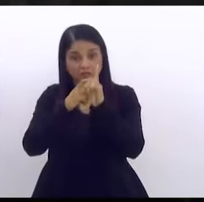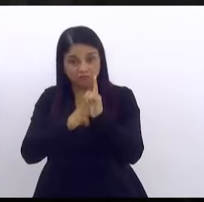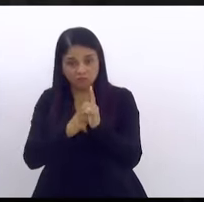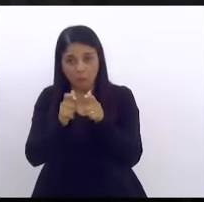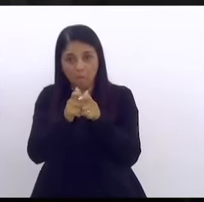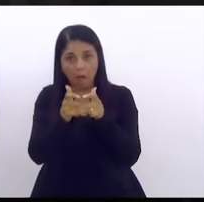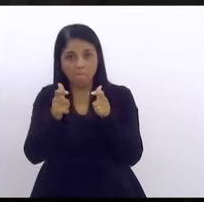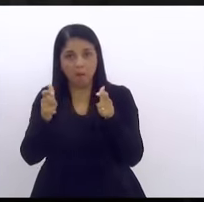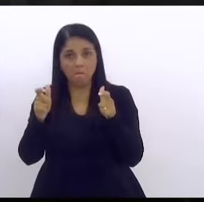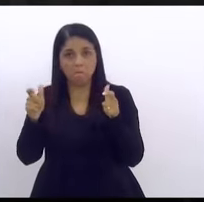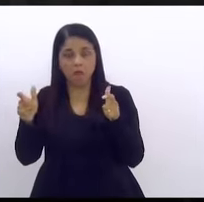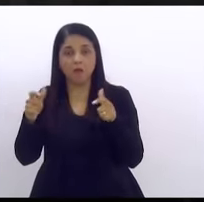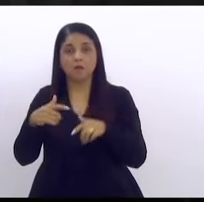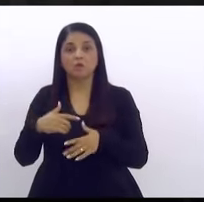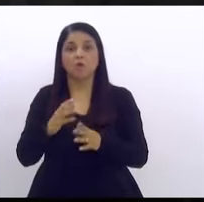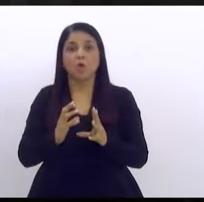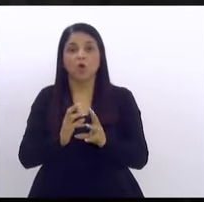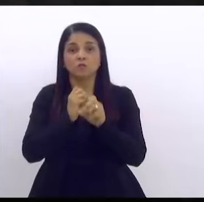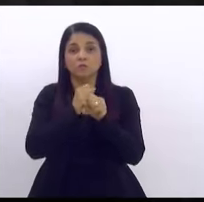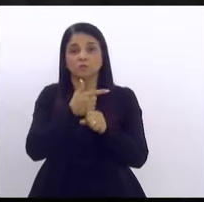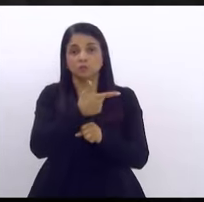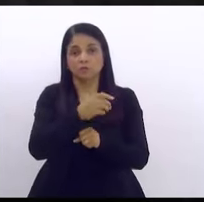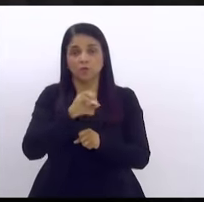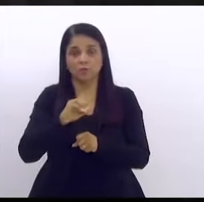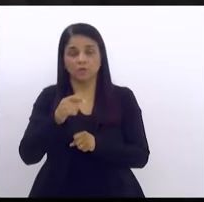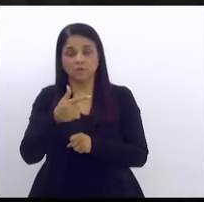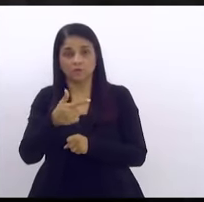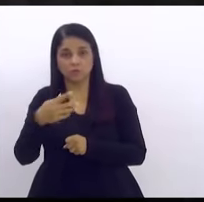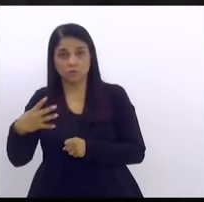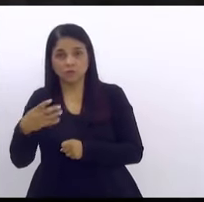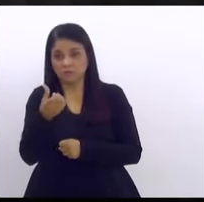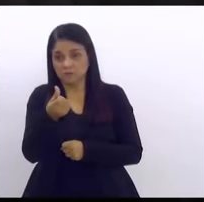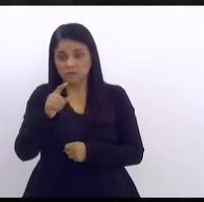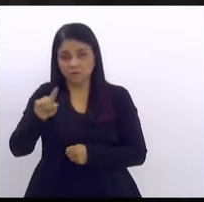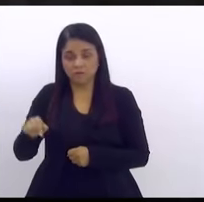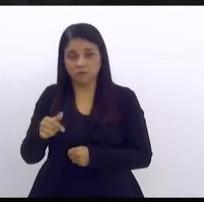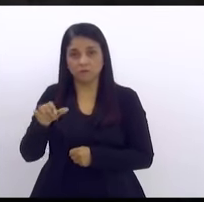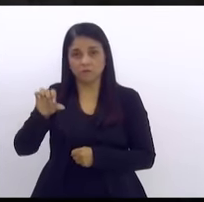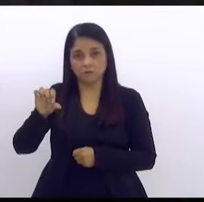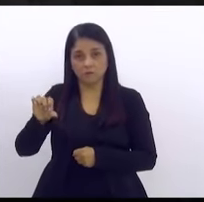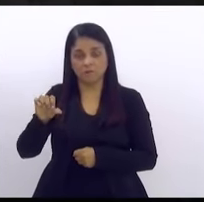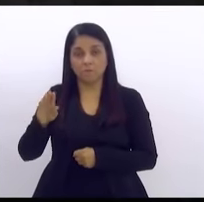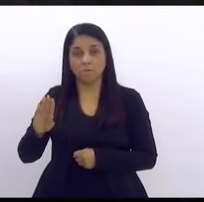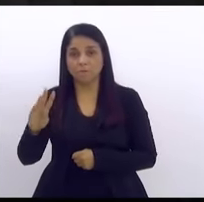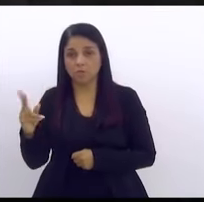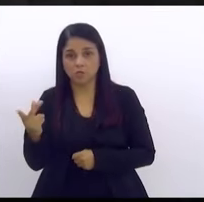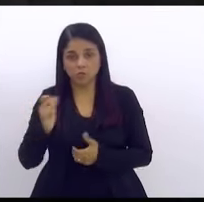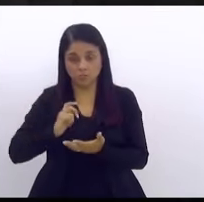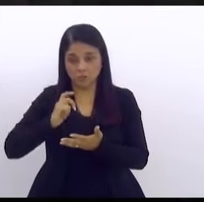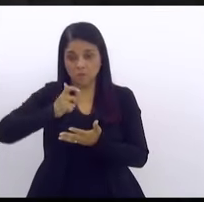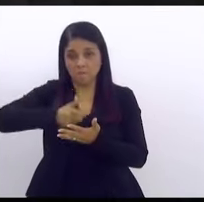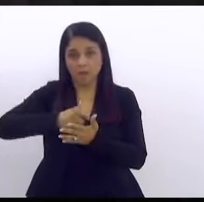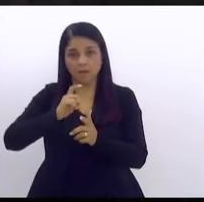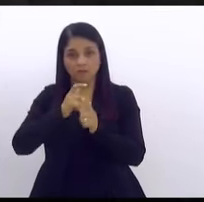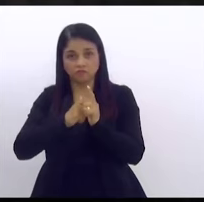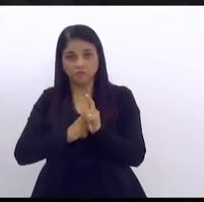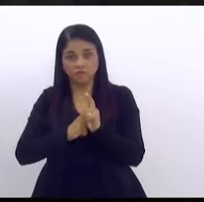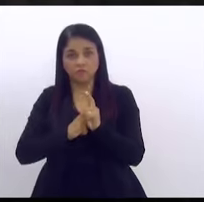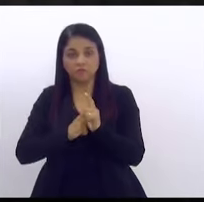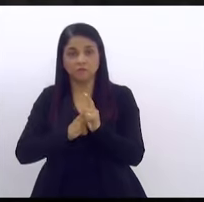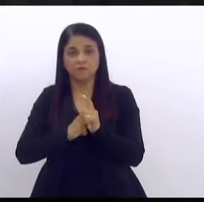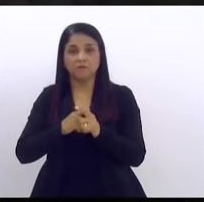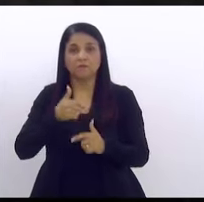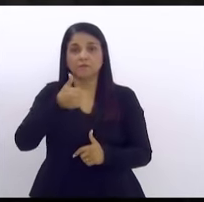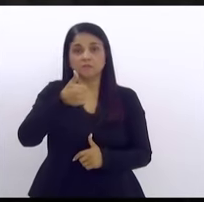o orçamento 24 ter 6,9 bilhões de pagamento da dívida? E a dívida vai para